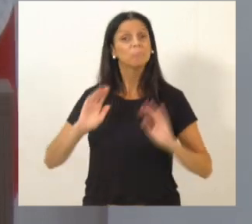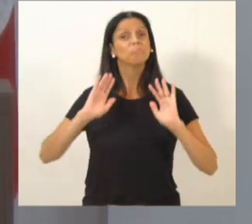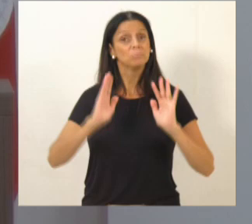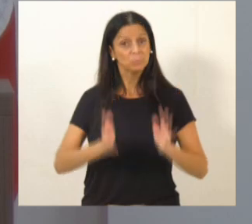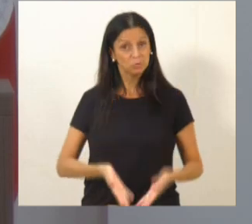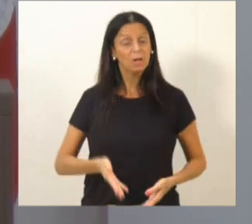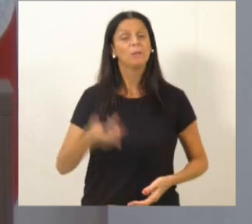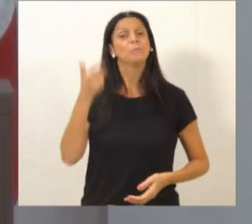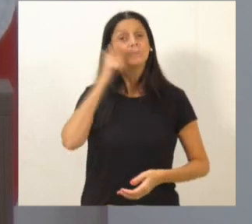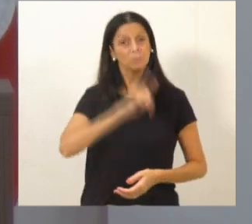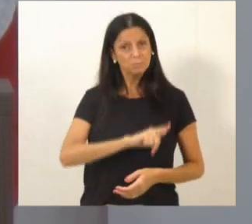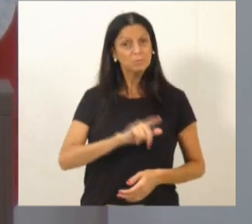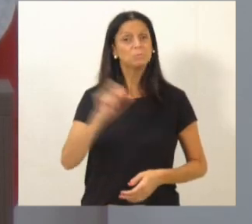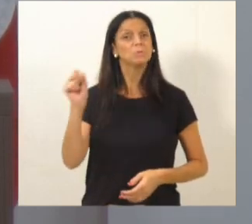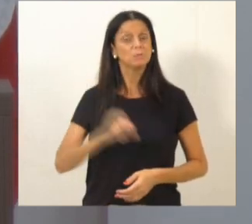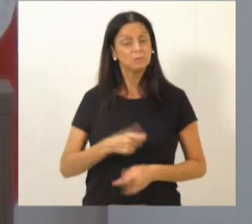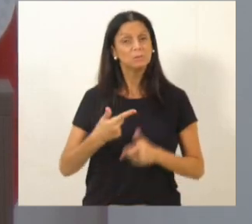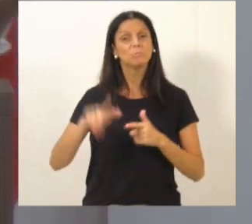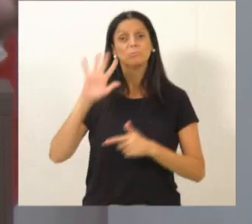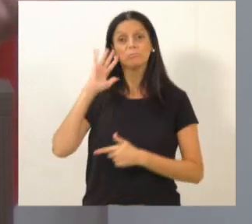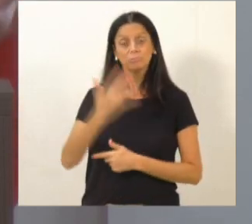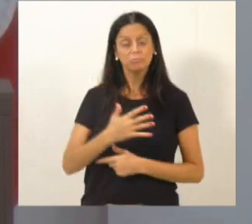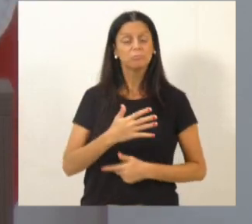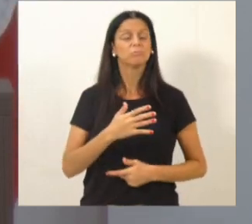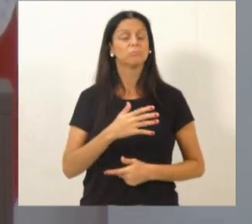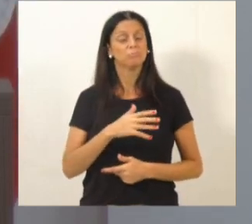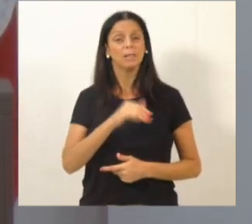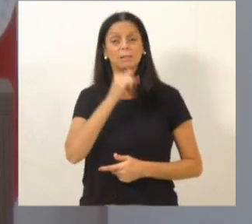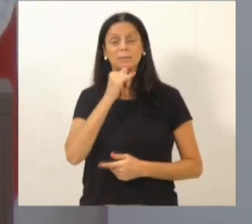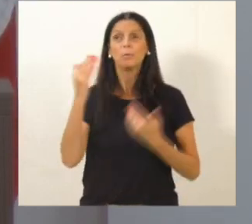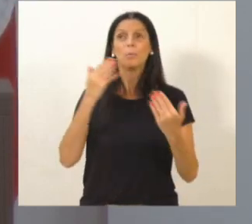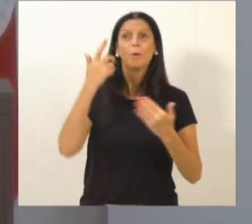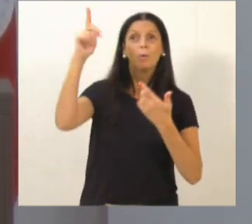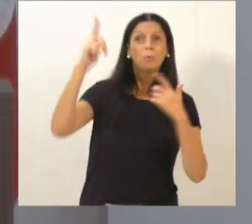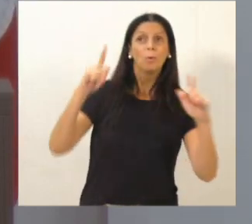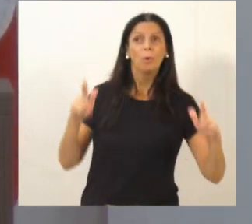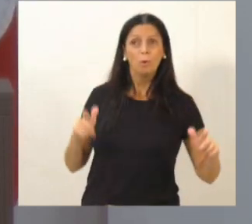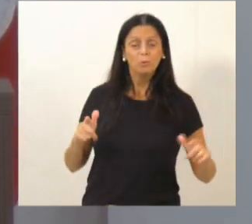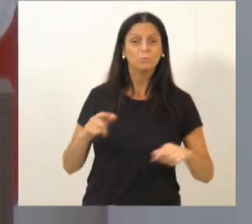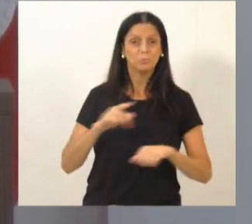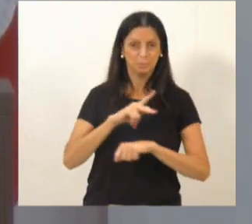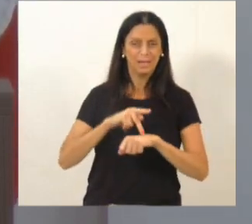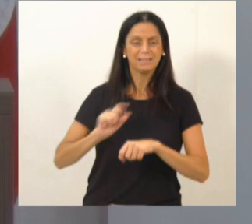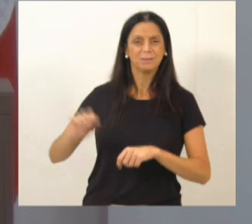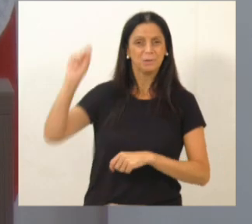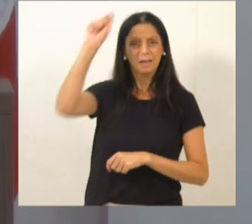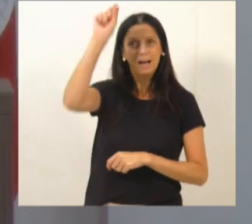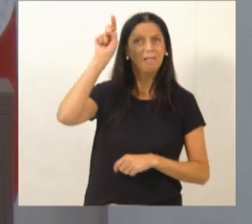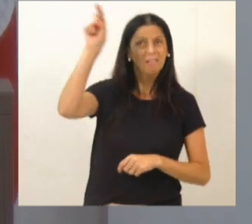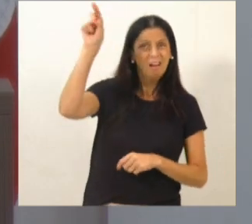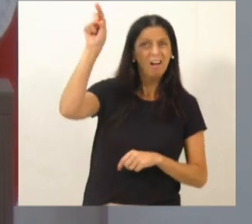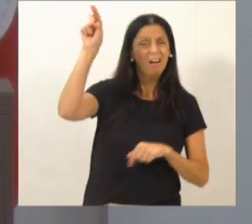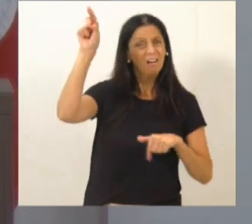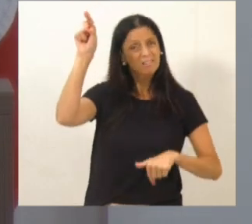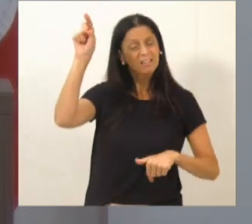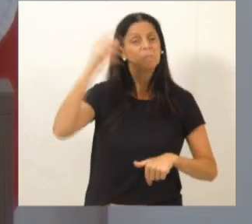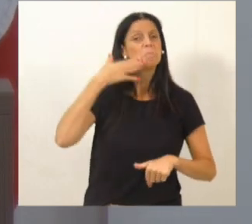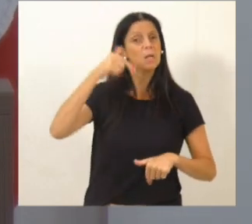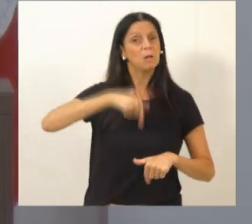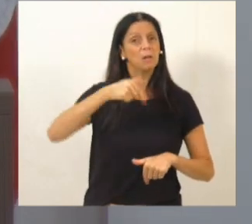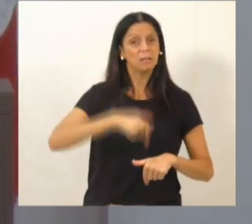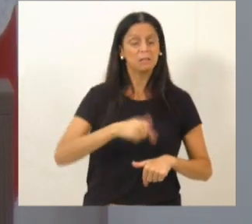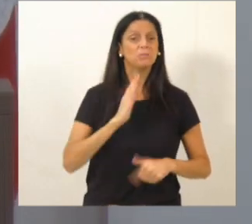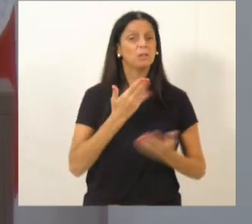resultado que é exemplo para a gente em vários outros lugares do país. Nós temos aqui uma efetividade de mais de 90% do uso da